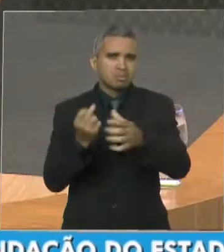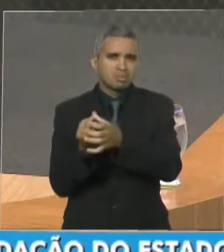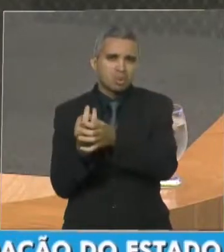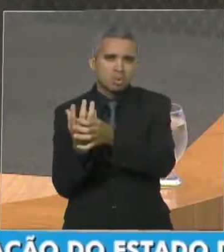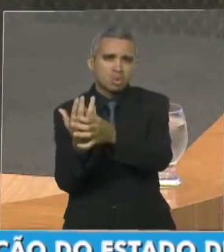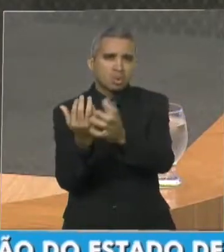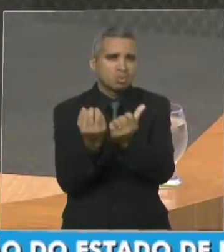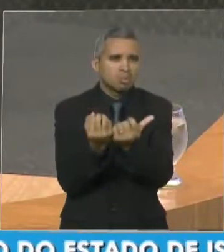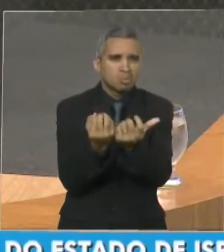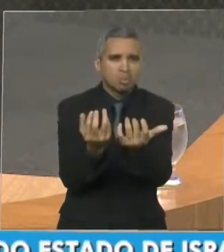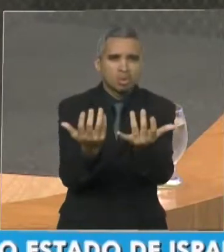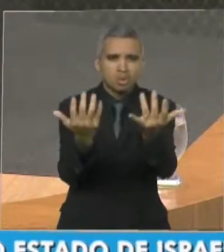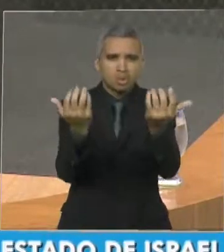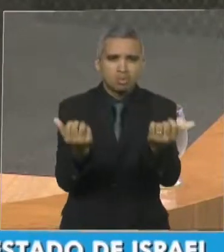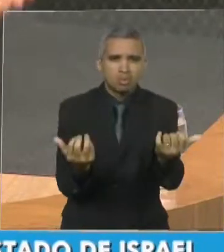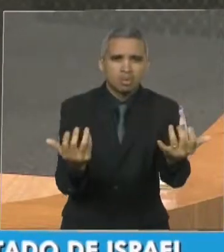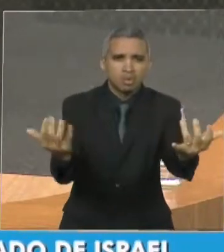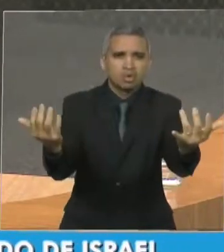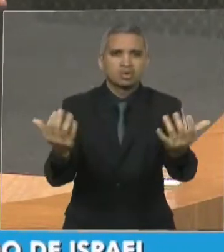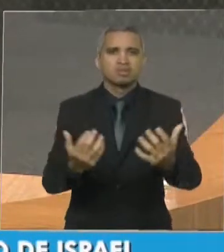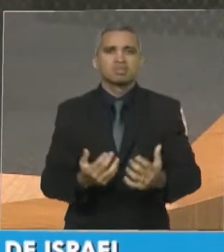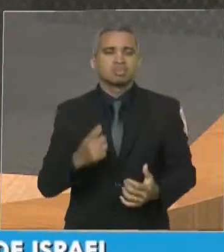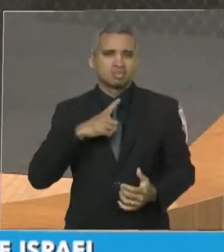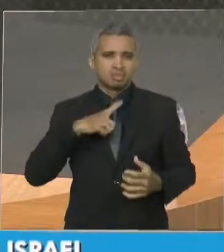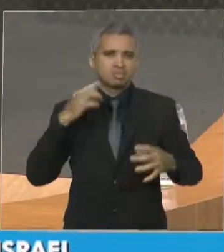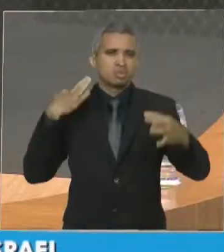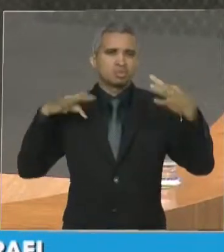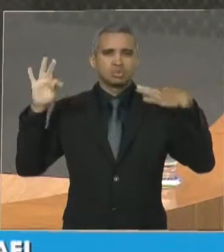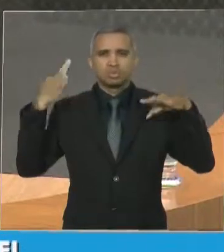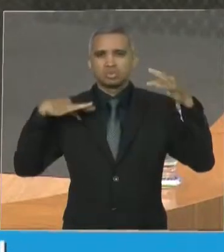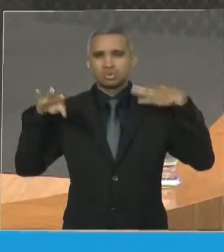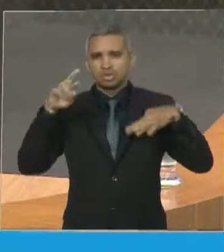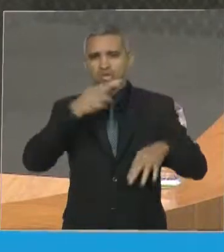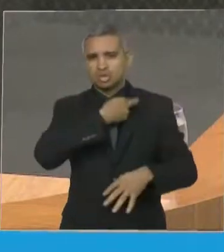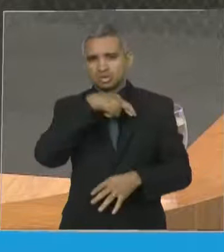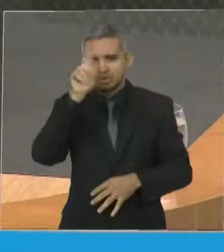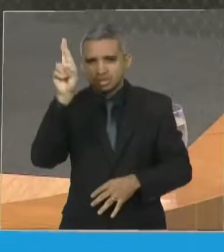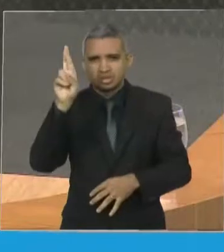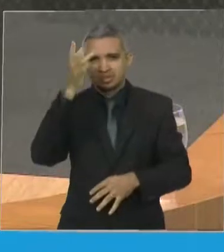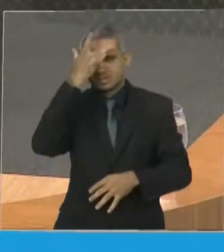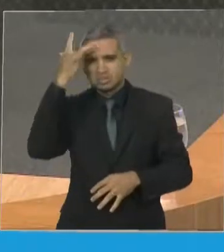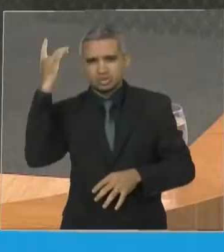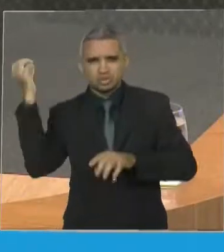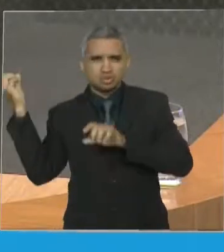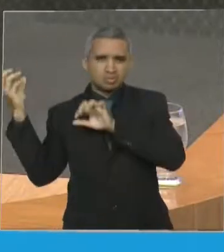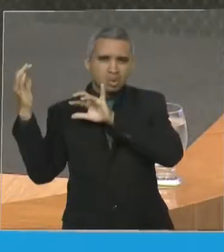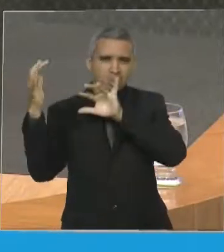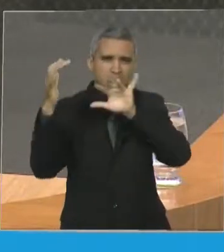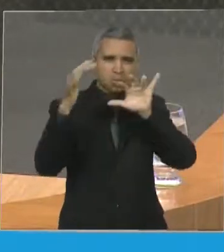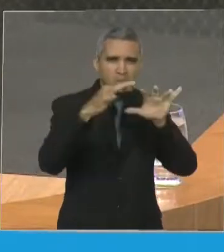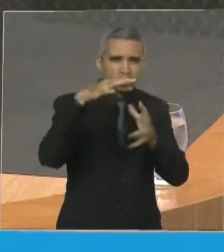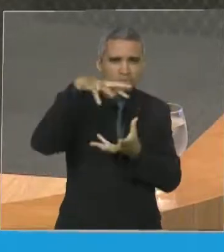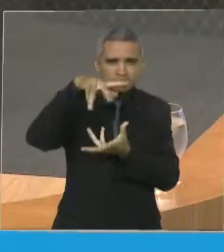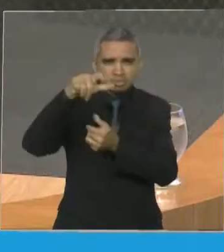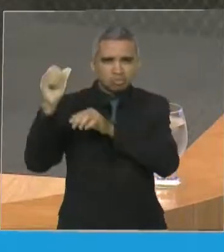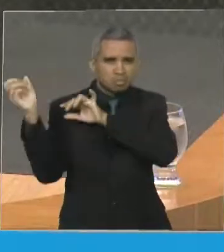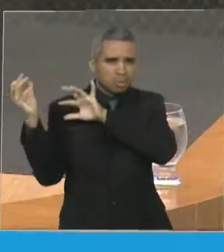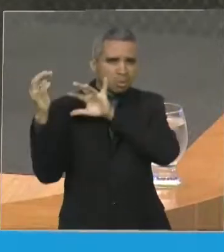renda da nação de Israel, fora o turismo religioso, caravanas do mundo inteiro indo a Israel. Então, é uma